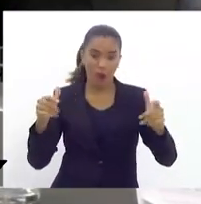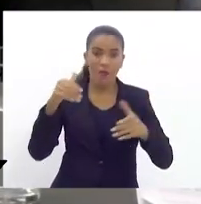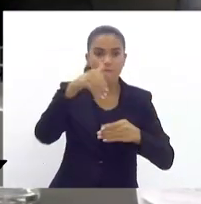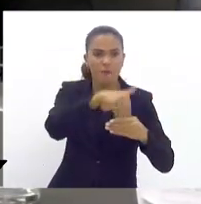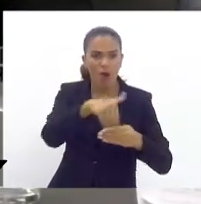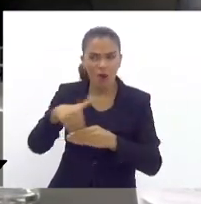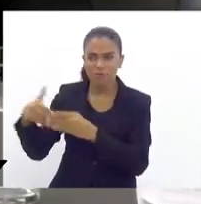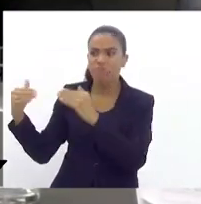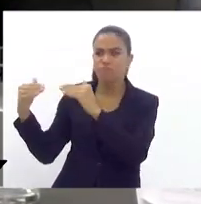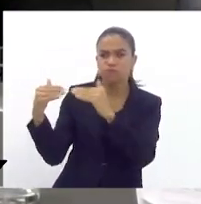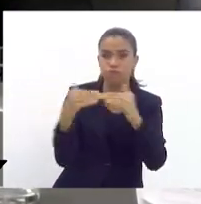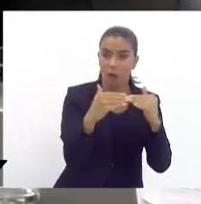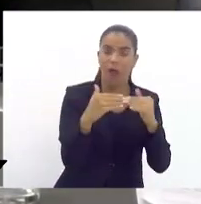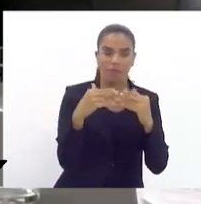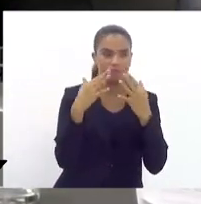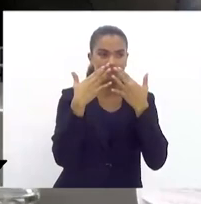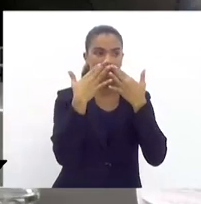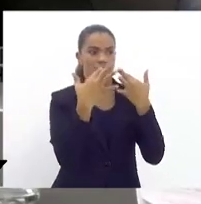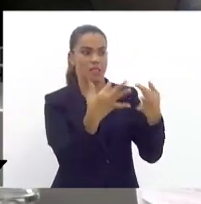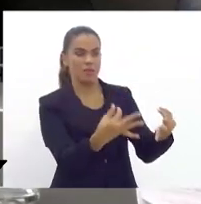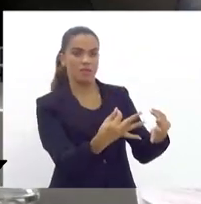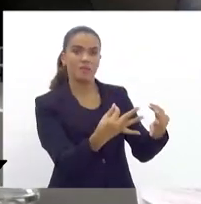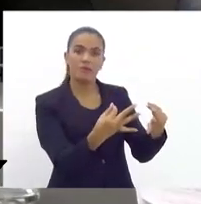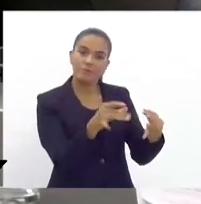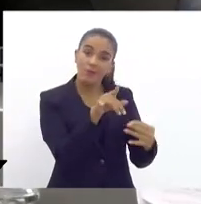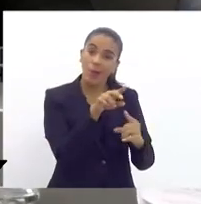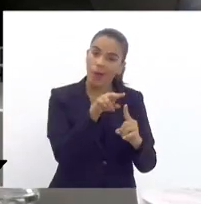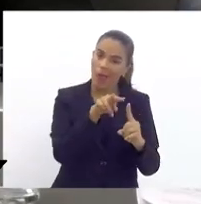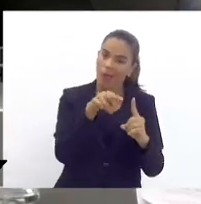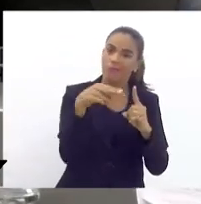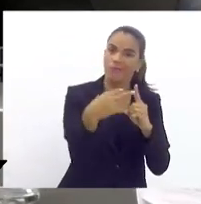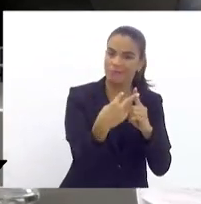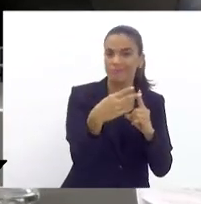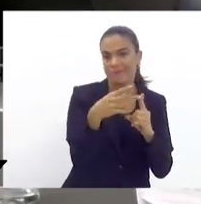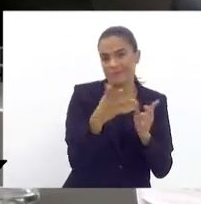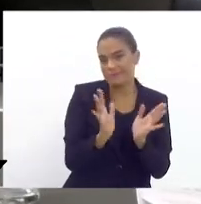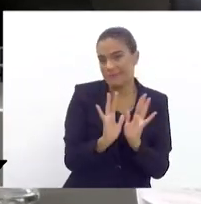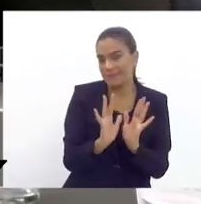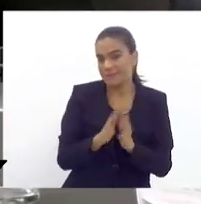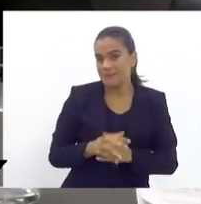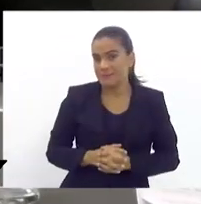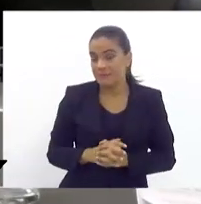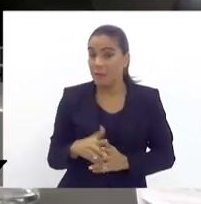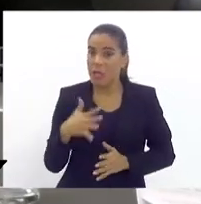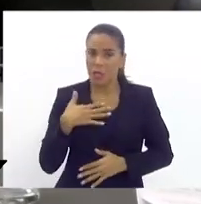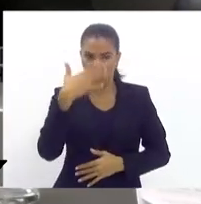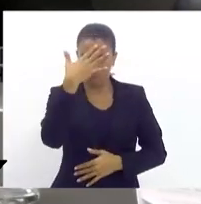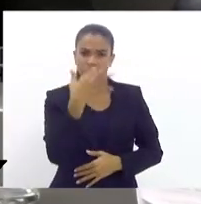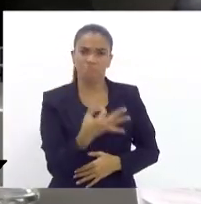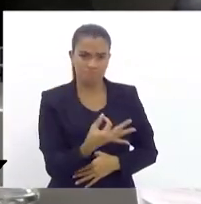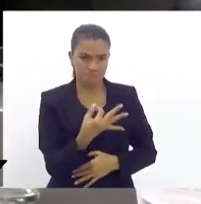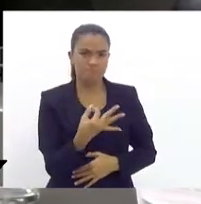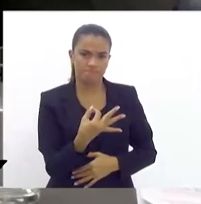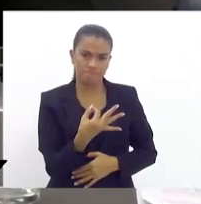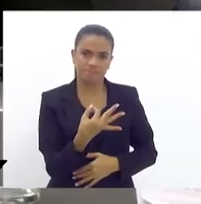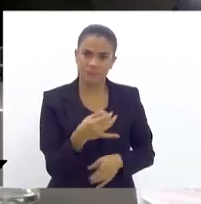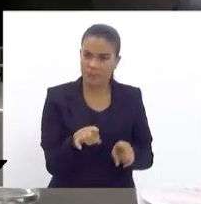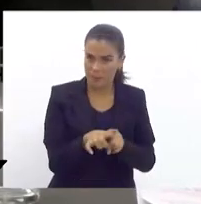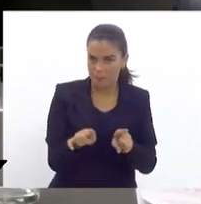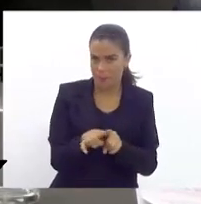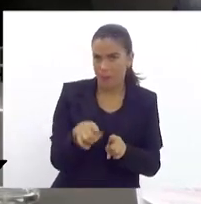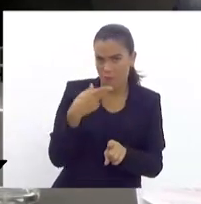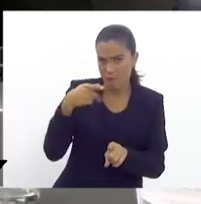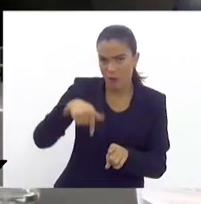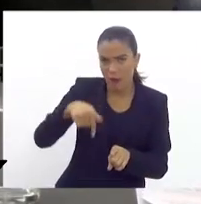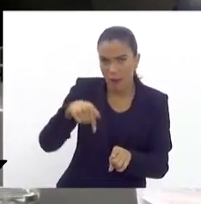muita atenção. Então, isso é um aspecto que eu queria aqui colocar. Mas eu reconheço, quero aqui